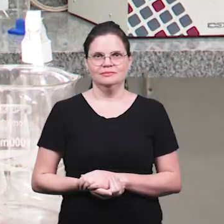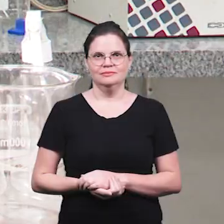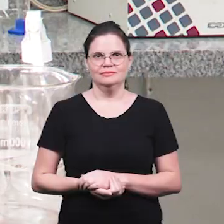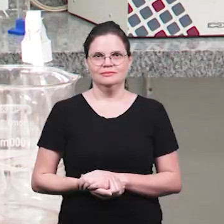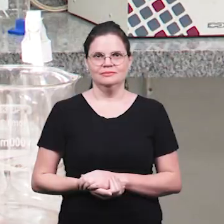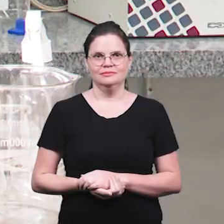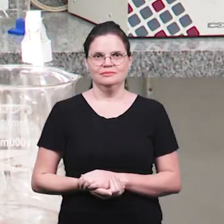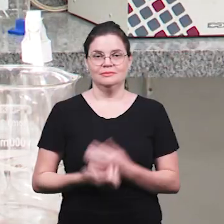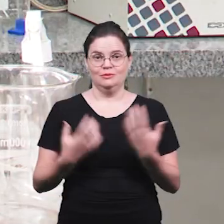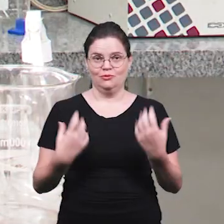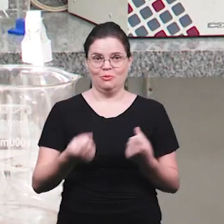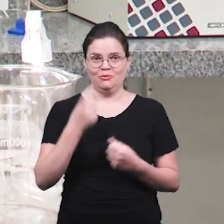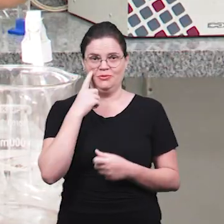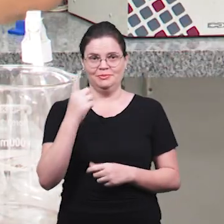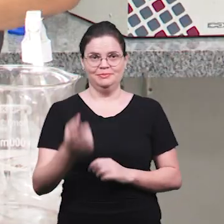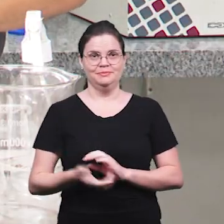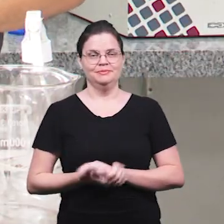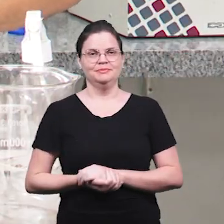Vamos lá, hein?